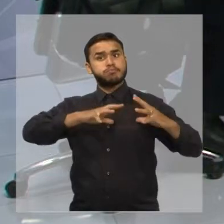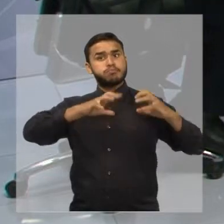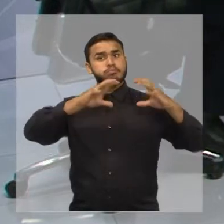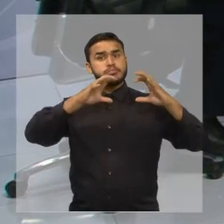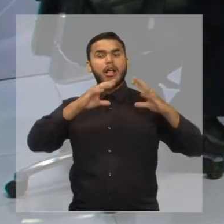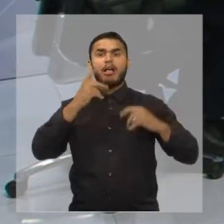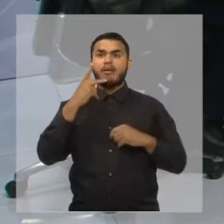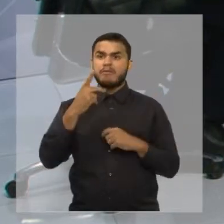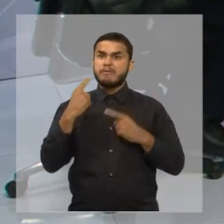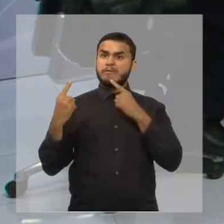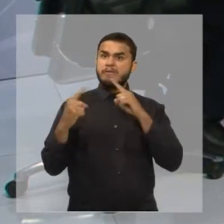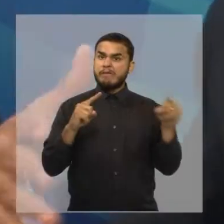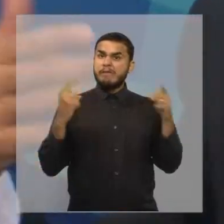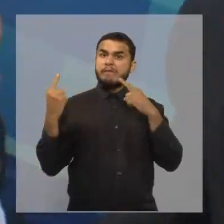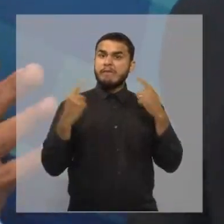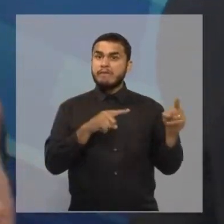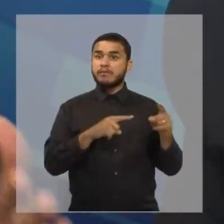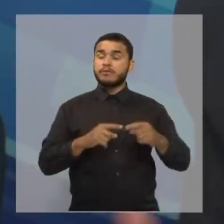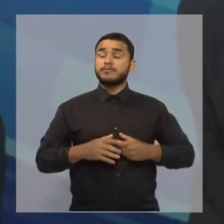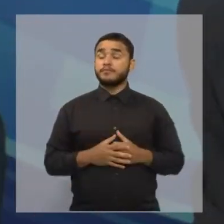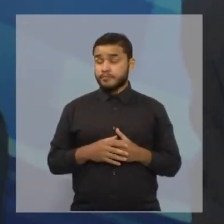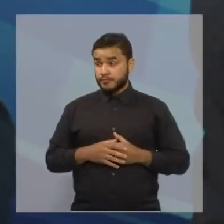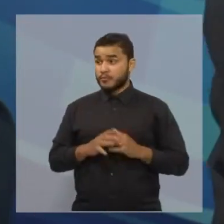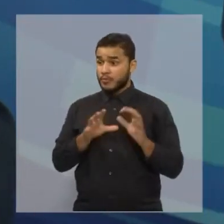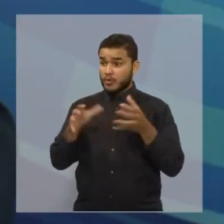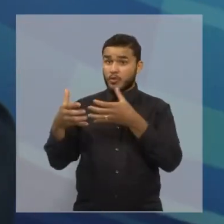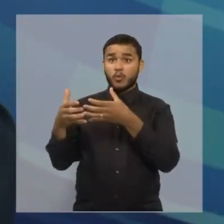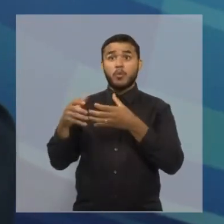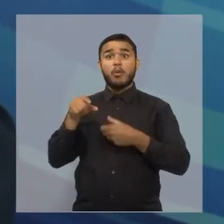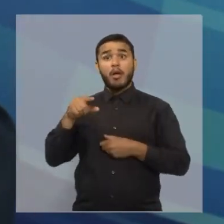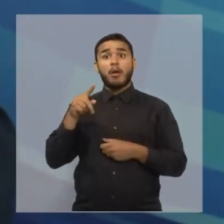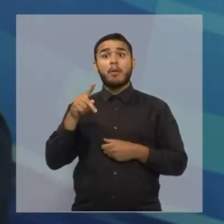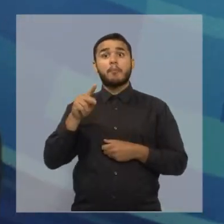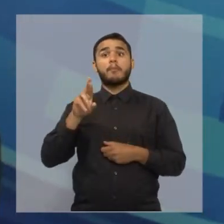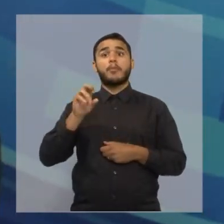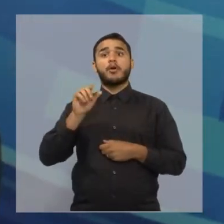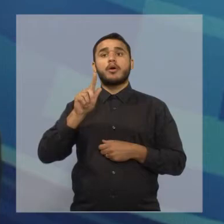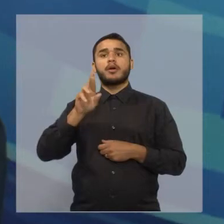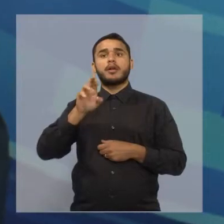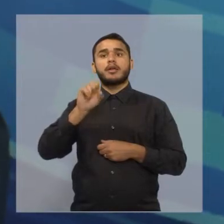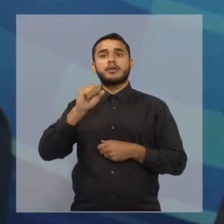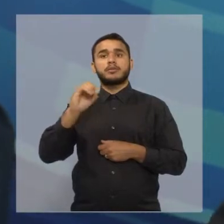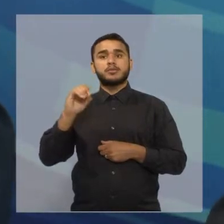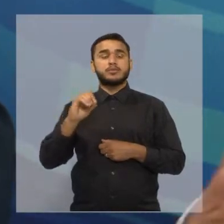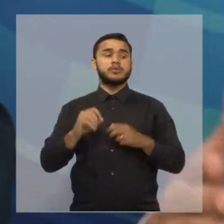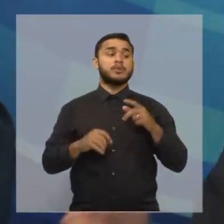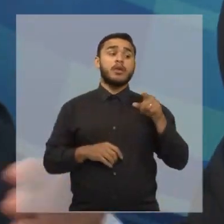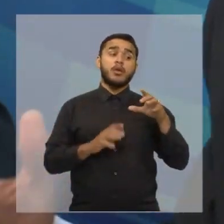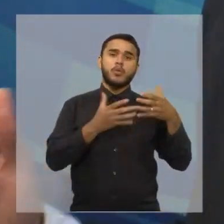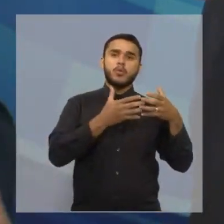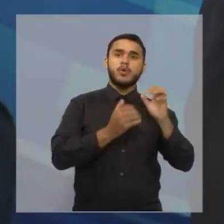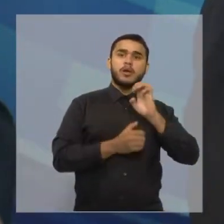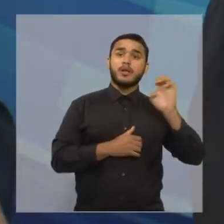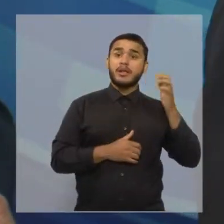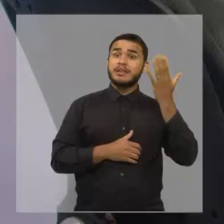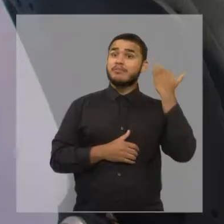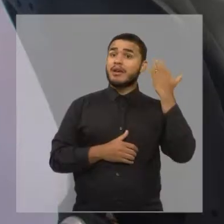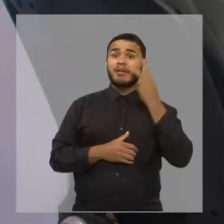E esse grupo que se apresenta como progressista sempre agrediu e agrediu muito. E era só um lado que